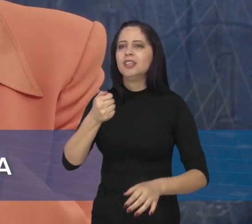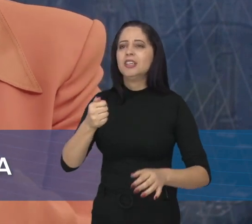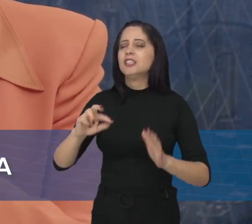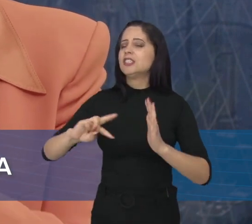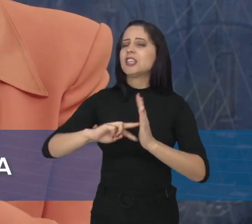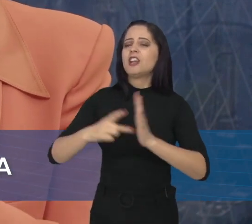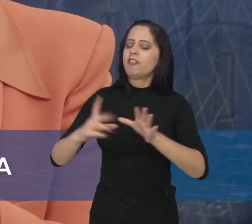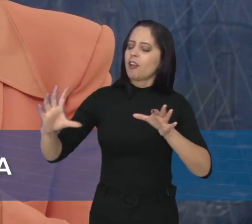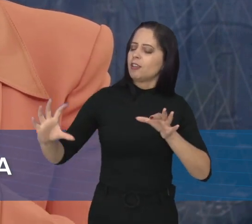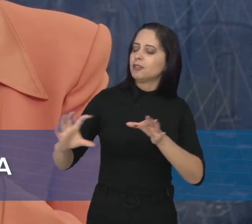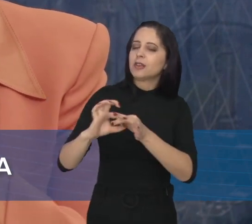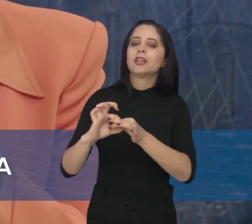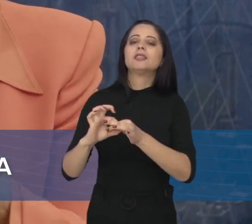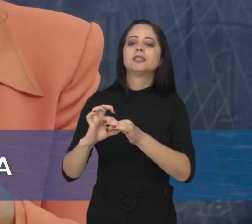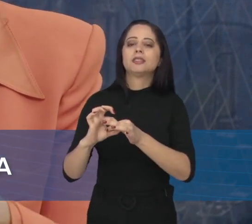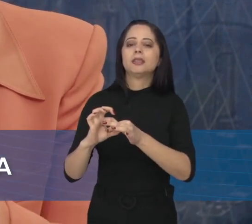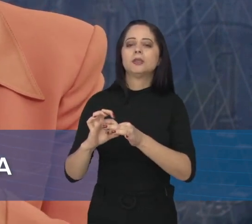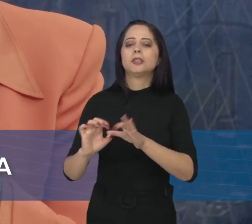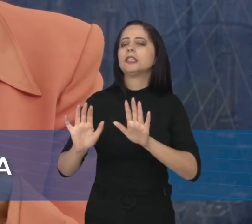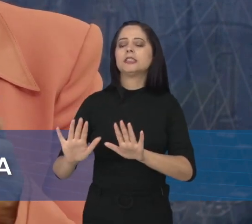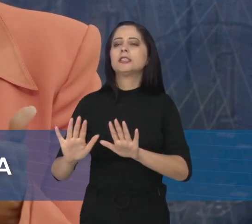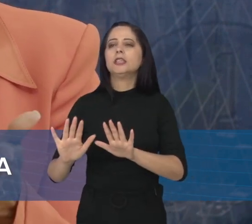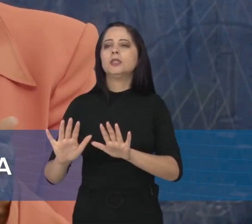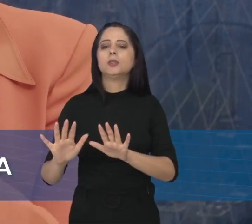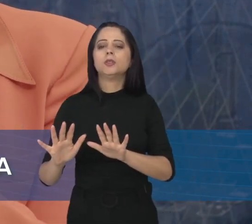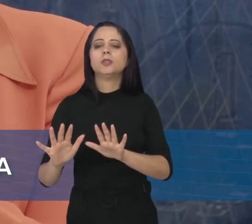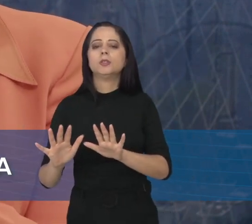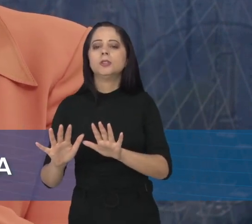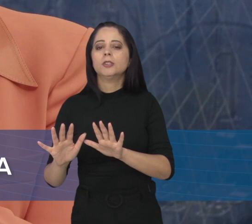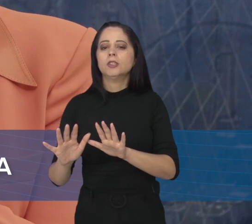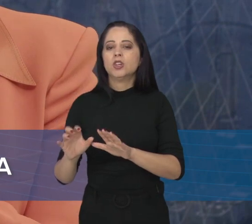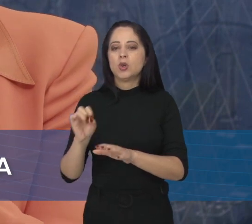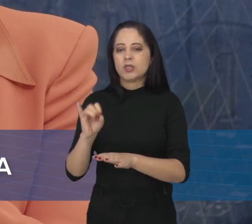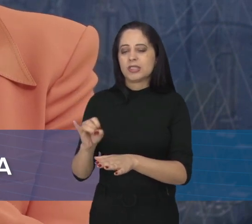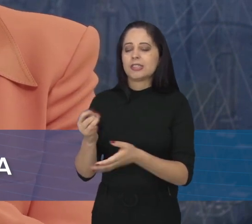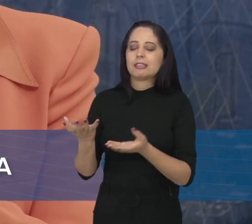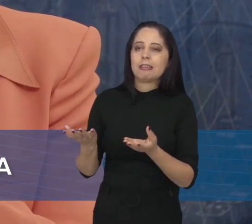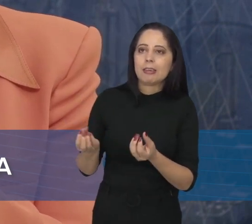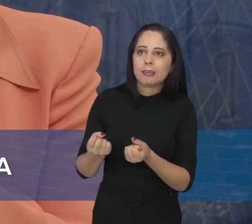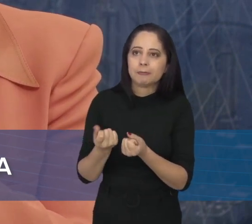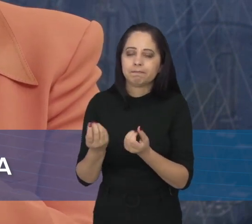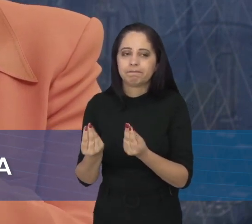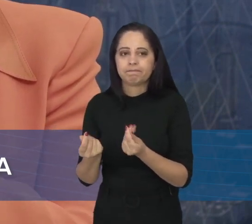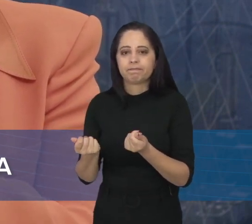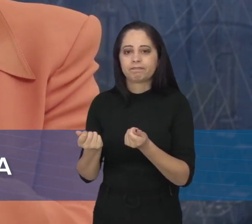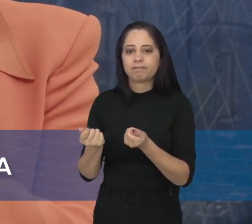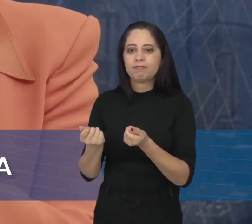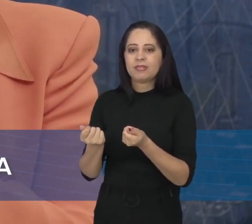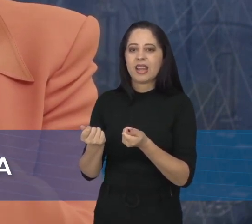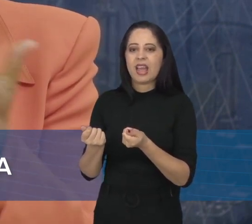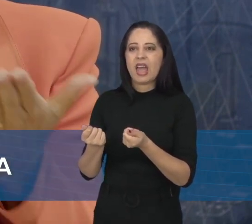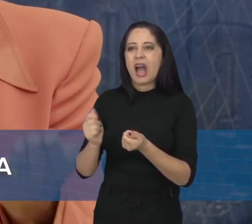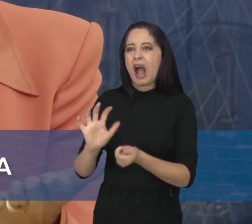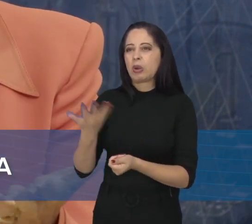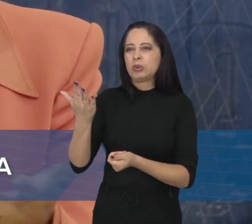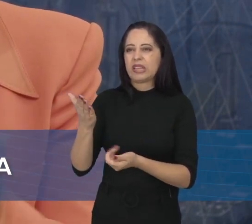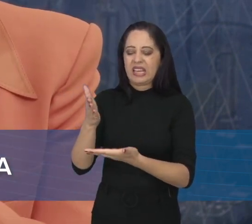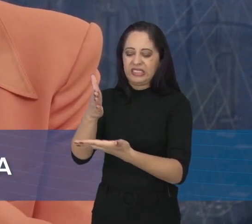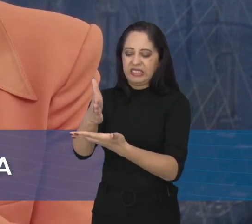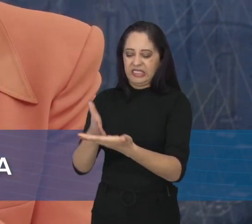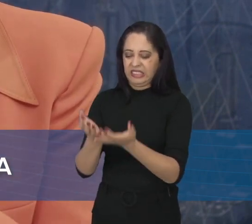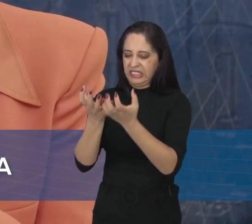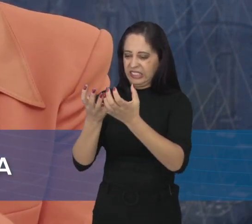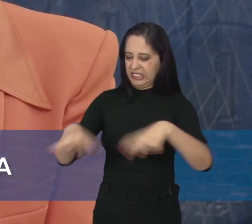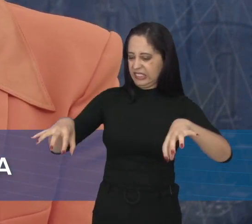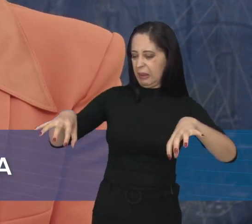toda atitude, talvez, ou toda iniciativa que divide, que talvez promova o inverso